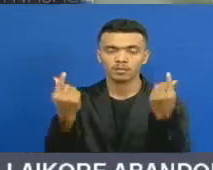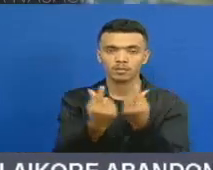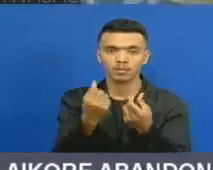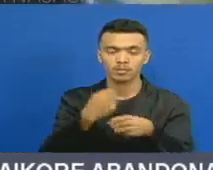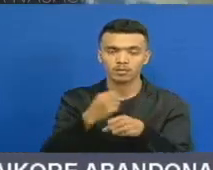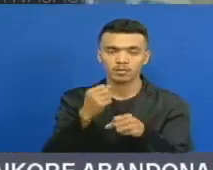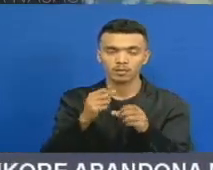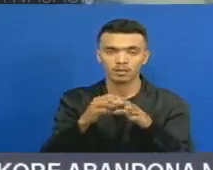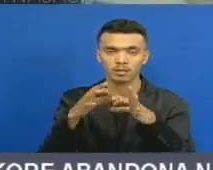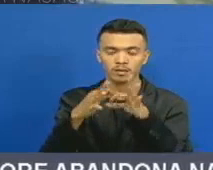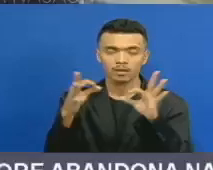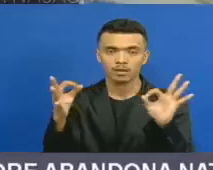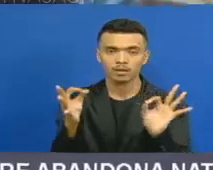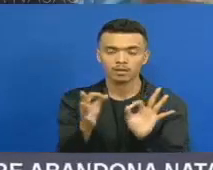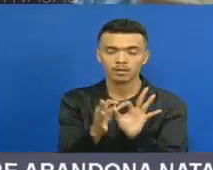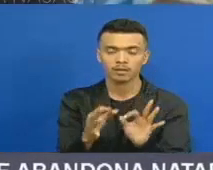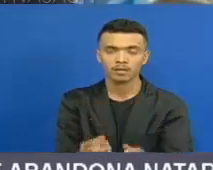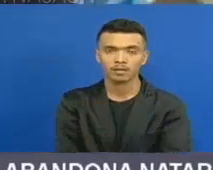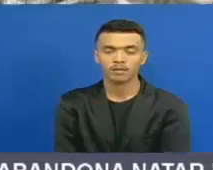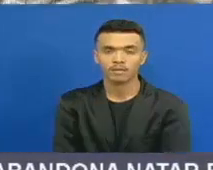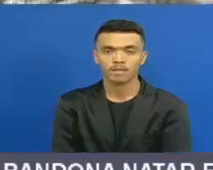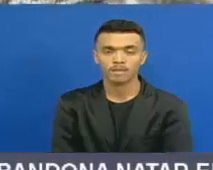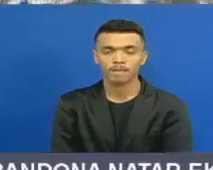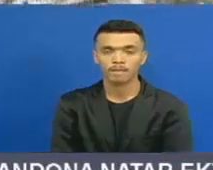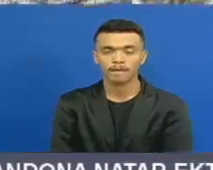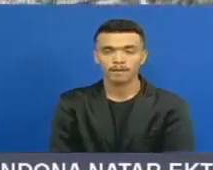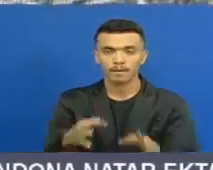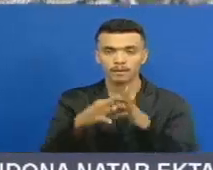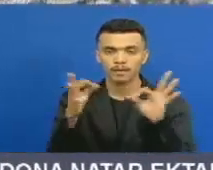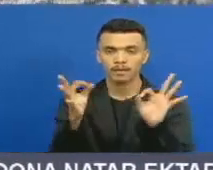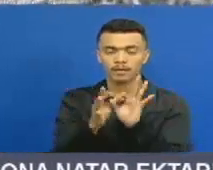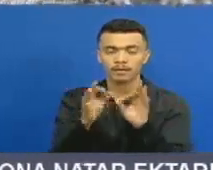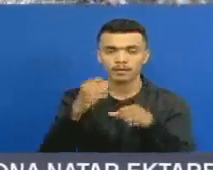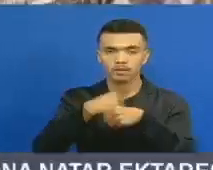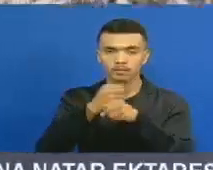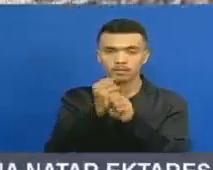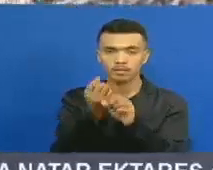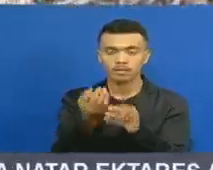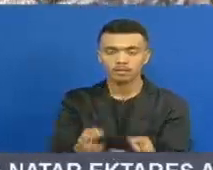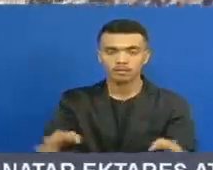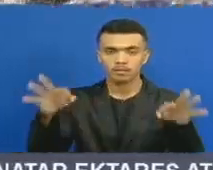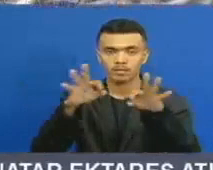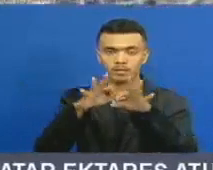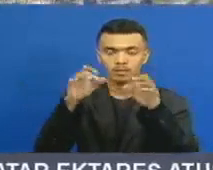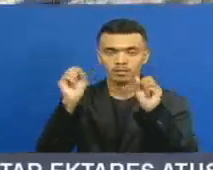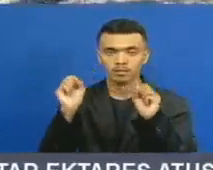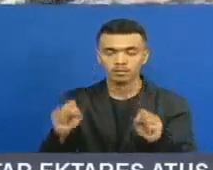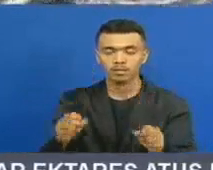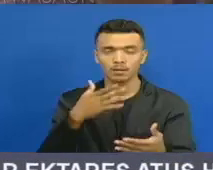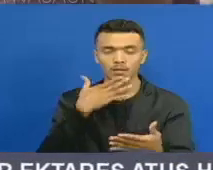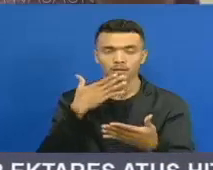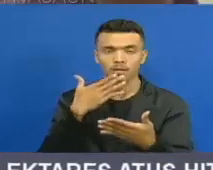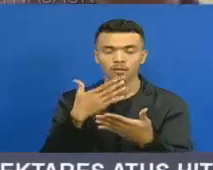halau reabilita no expansão. Ni explica reabilitação ba café ne importante, nu ne bele hasa qualidade,